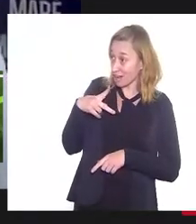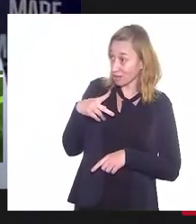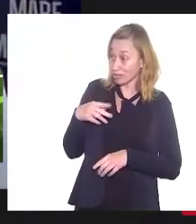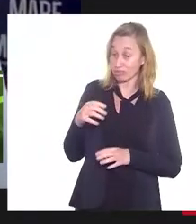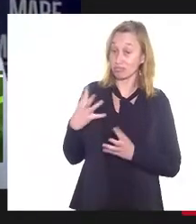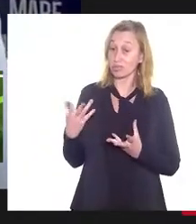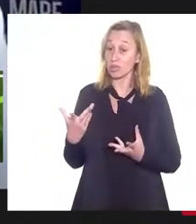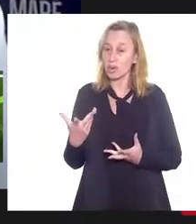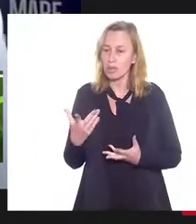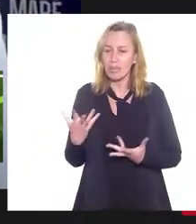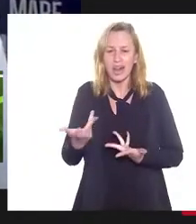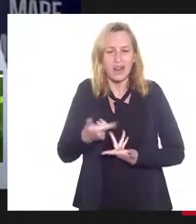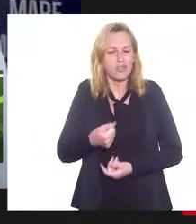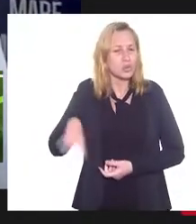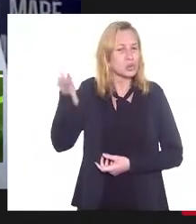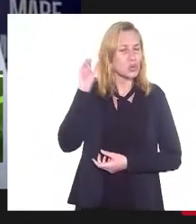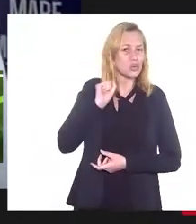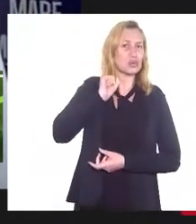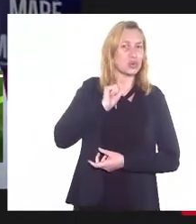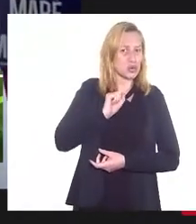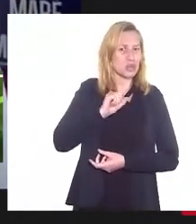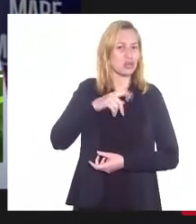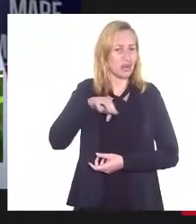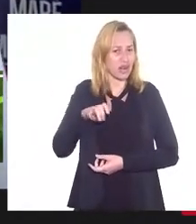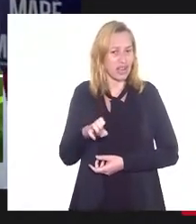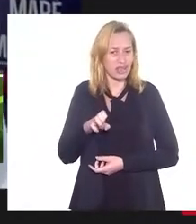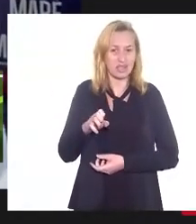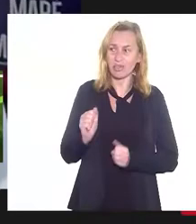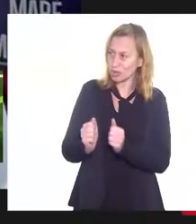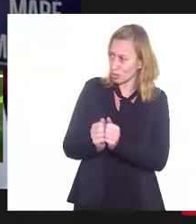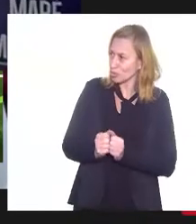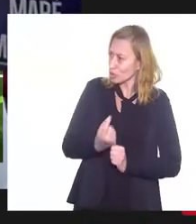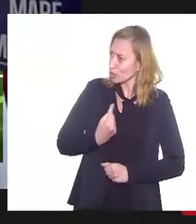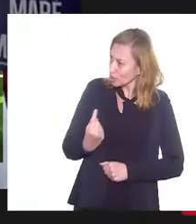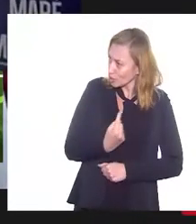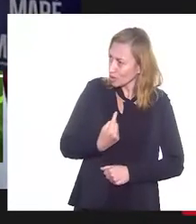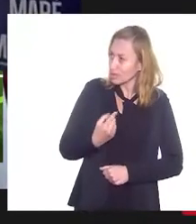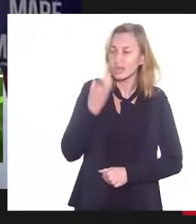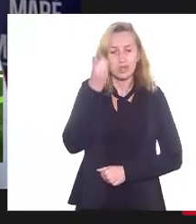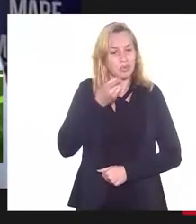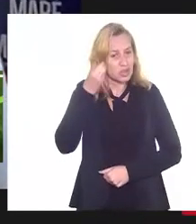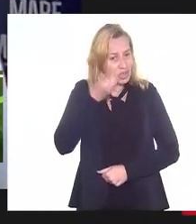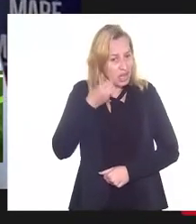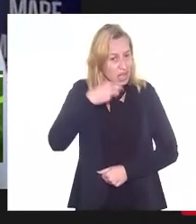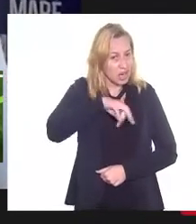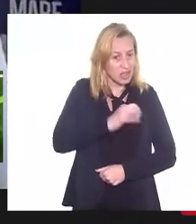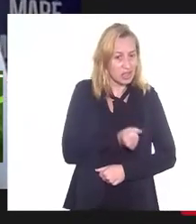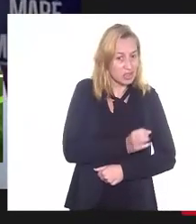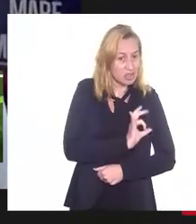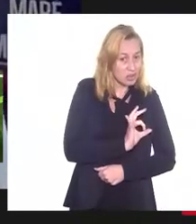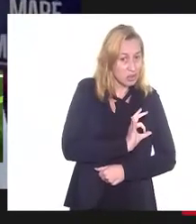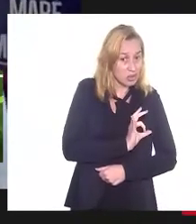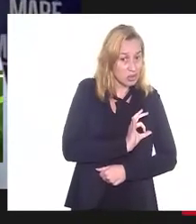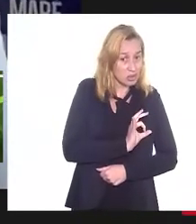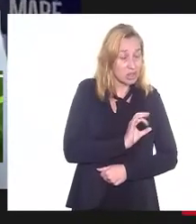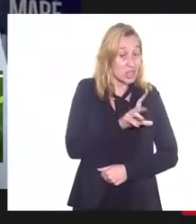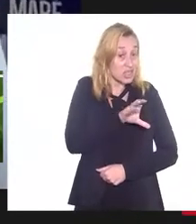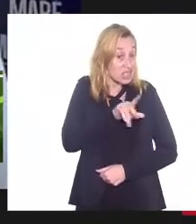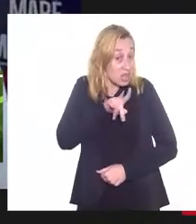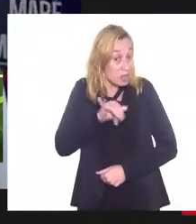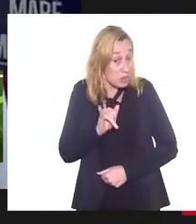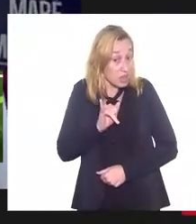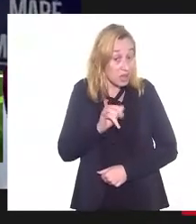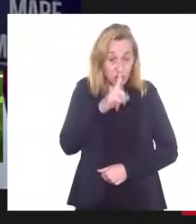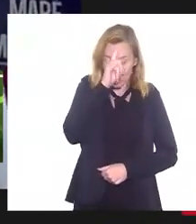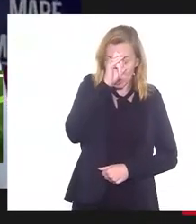que foi importante ouvi-la. A senhora Margarete participou conosco, deputada Marta Rocha, da CPI do